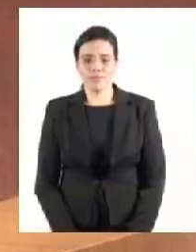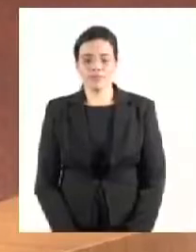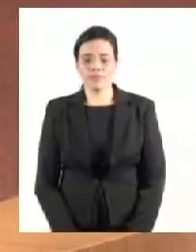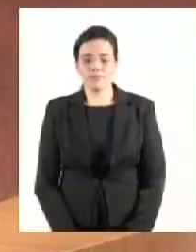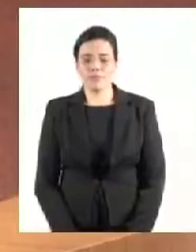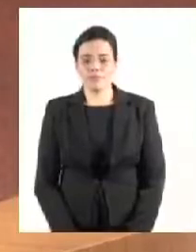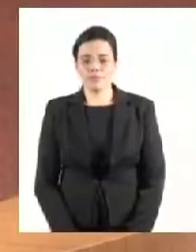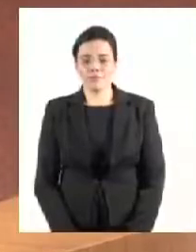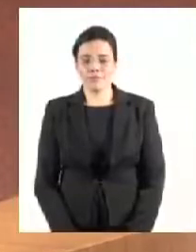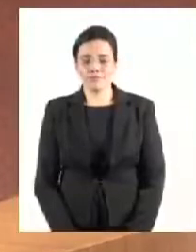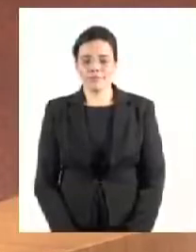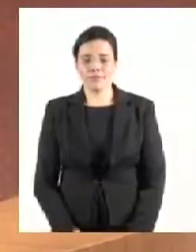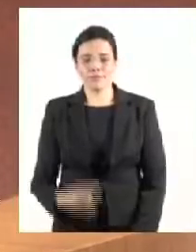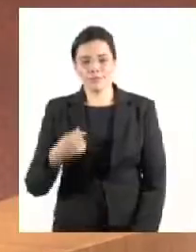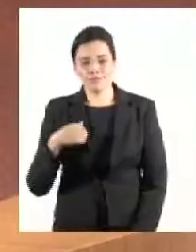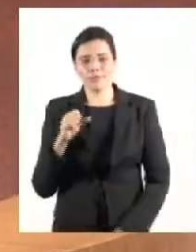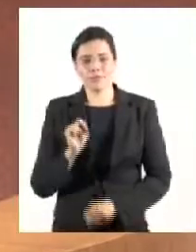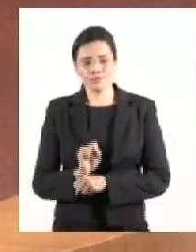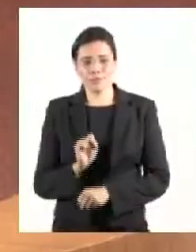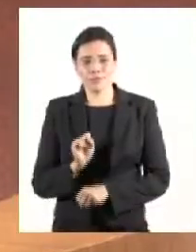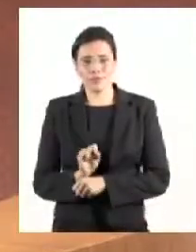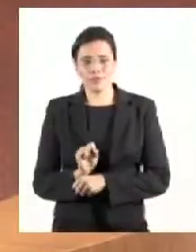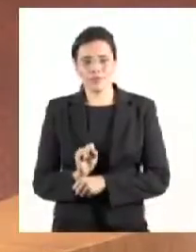esperei mais uma vez